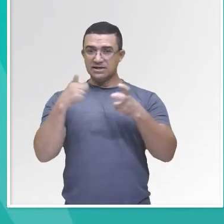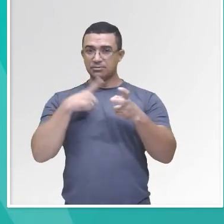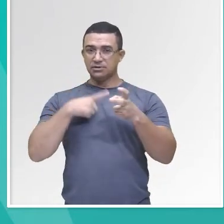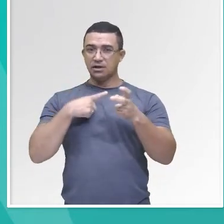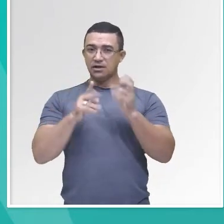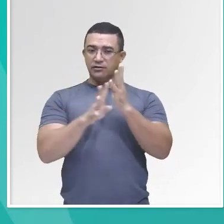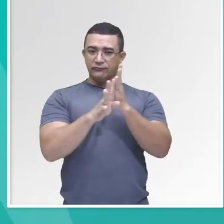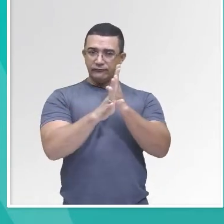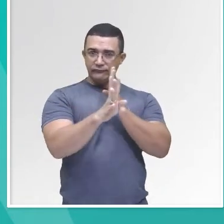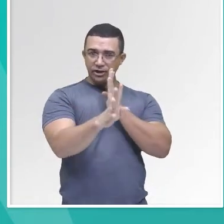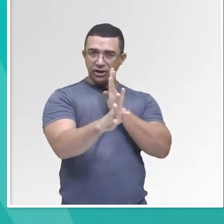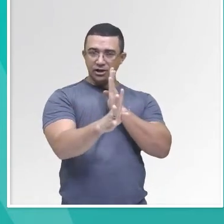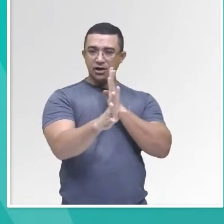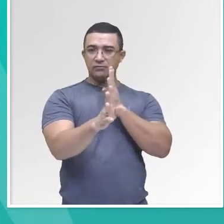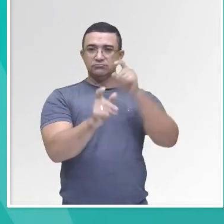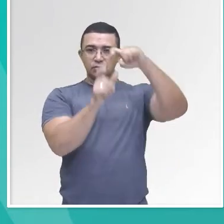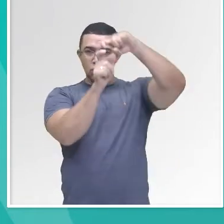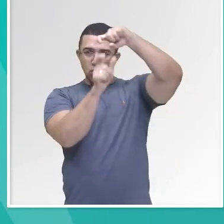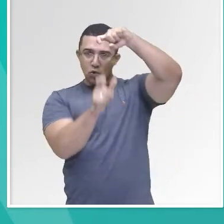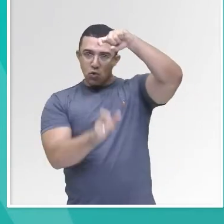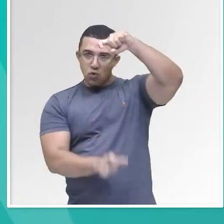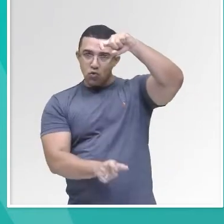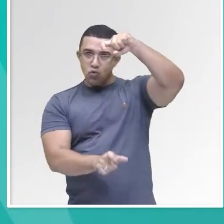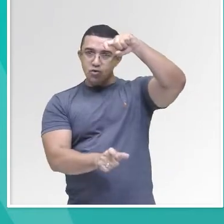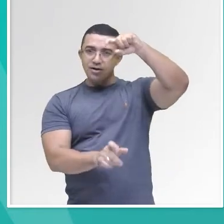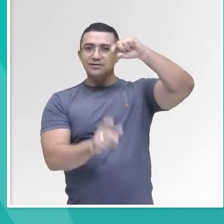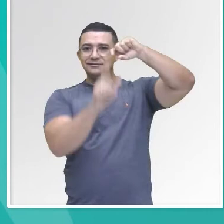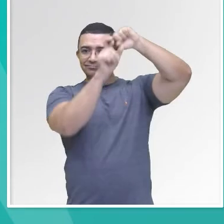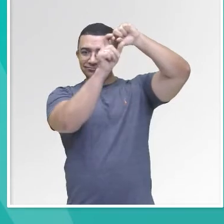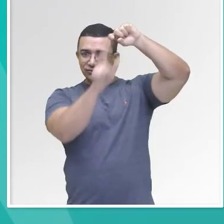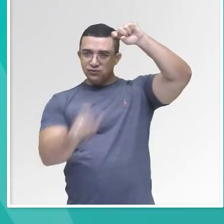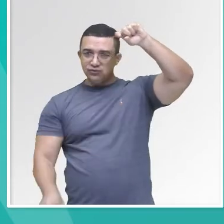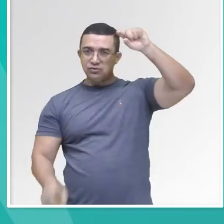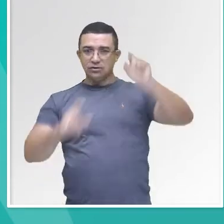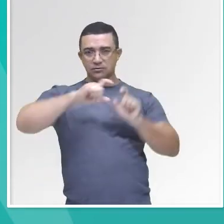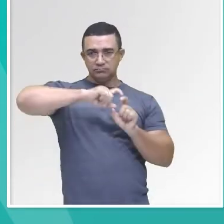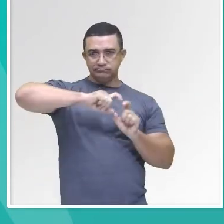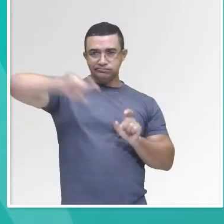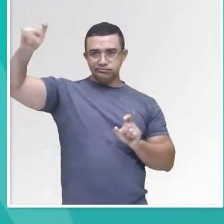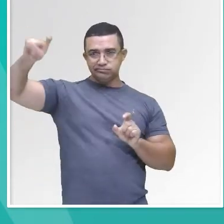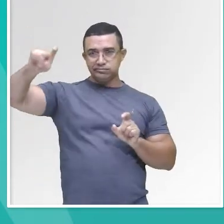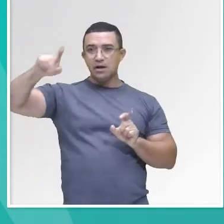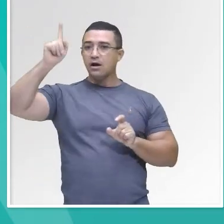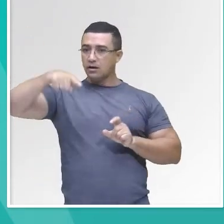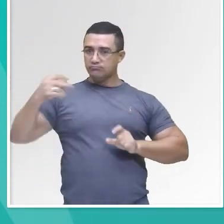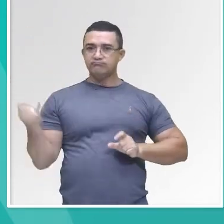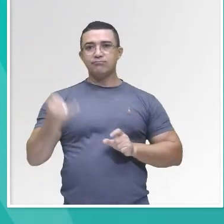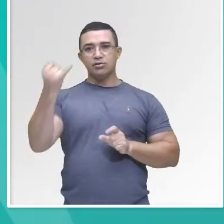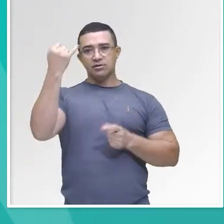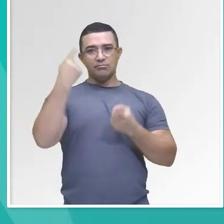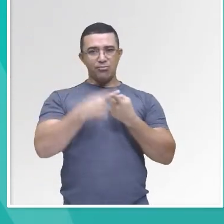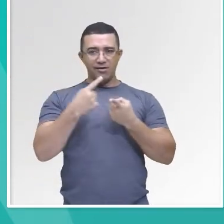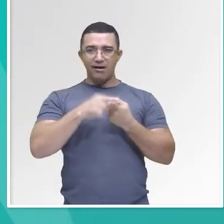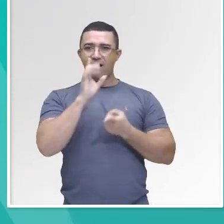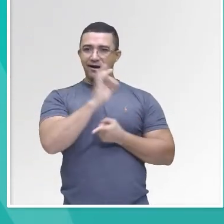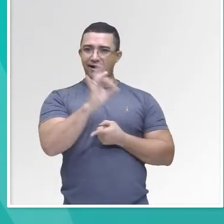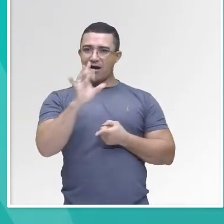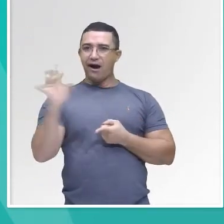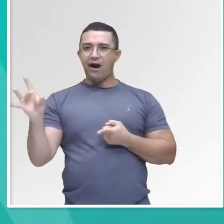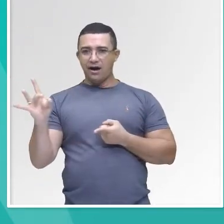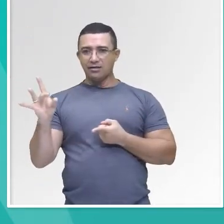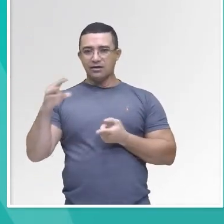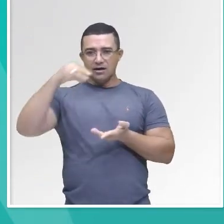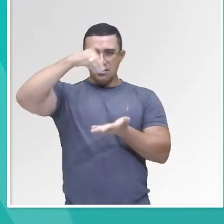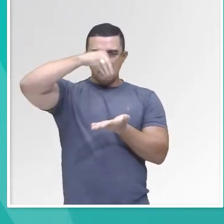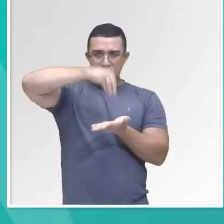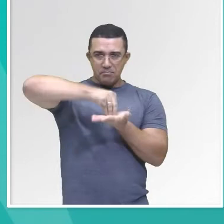das colunas e das diagonais, que são importantes por quê? Porque cada peça ela vai se